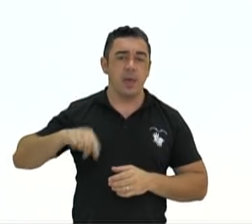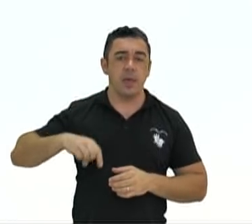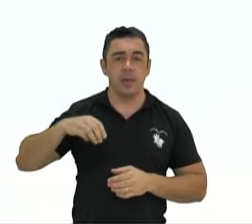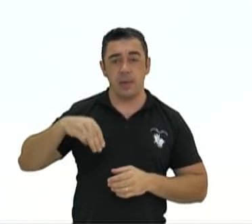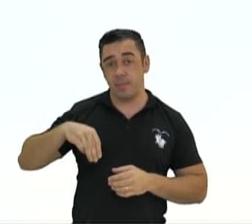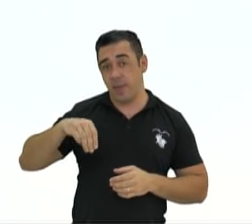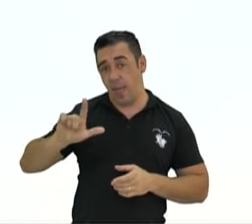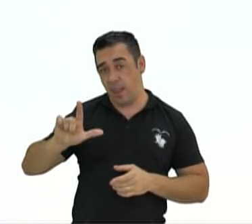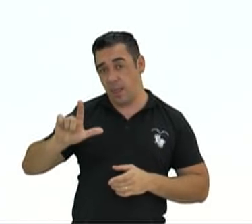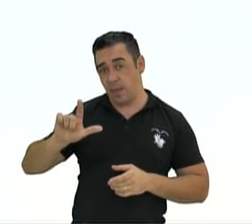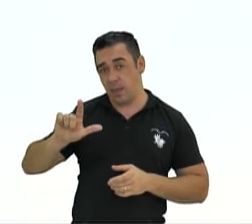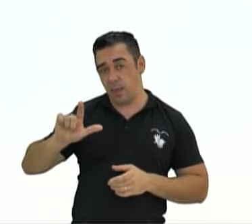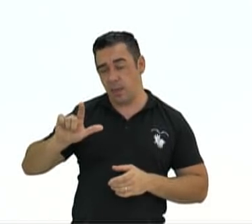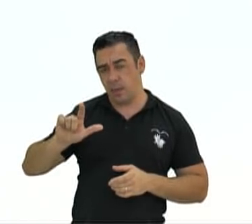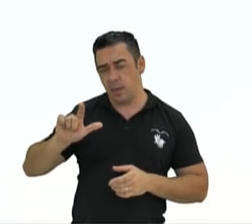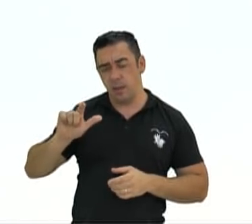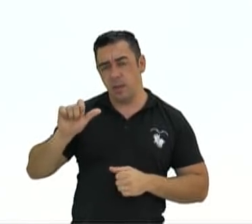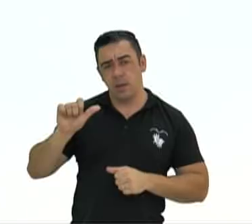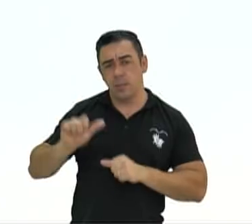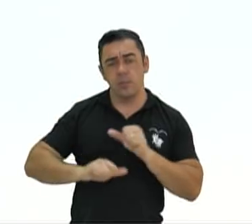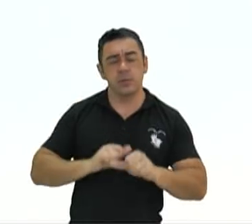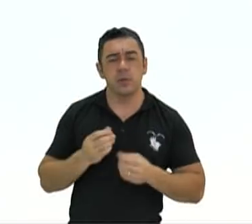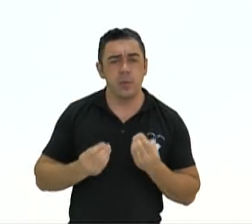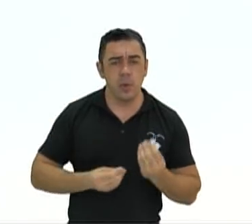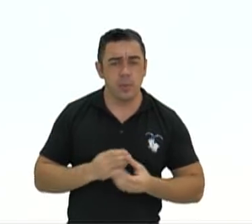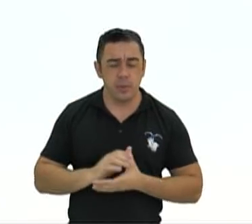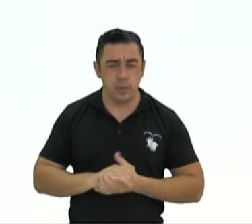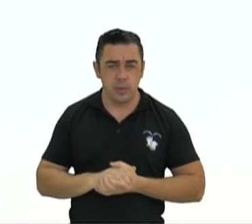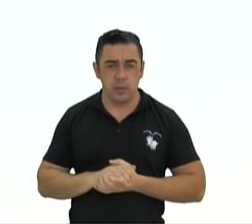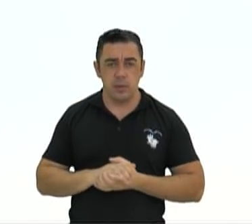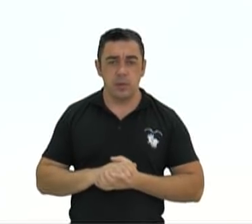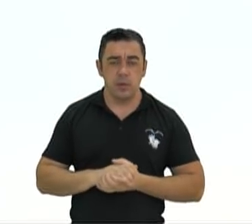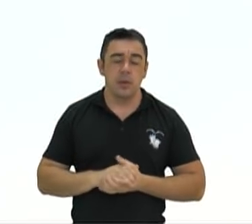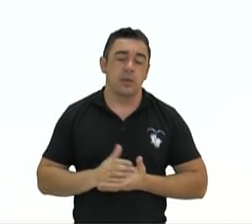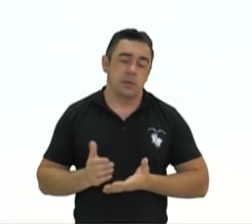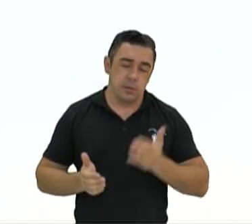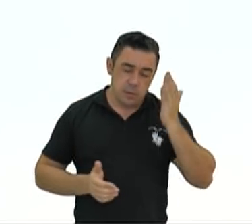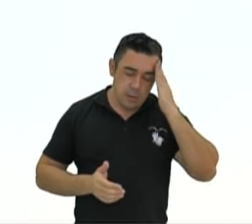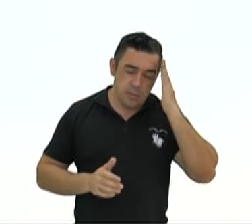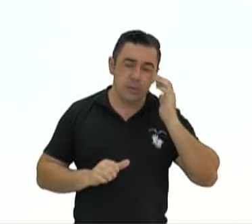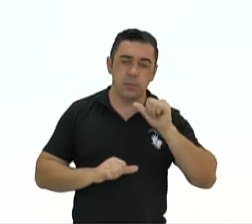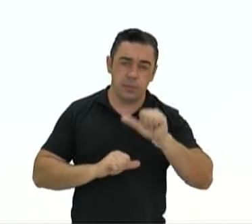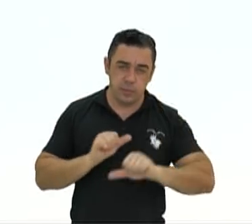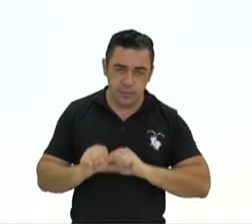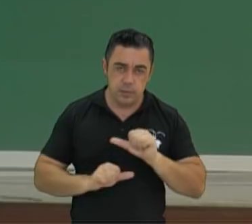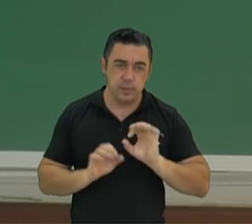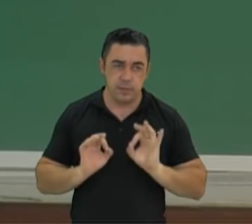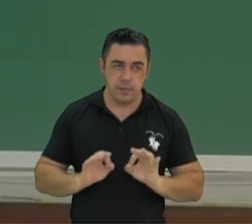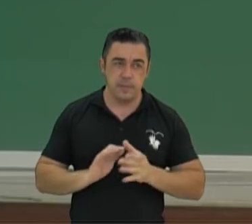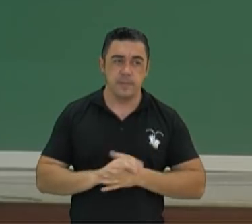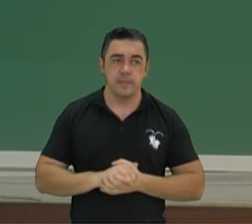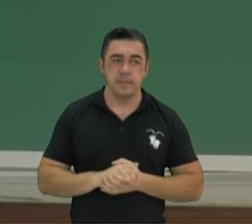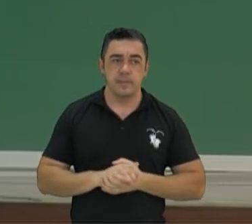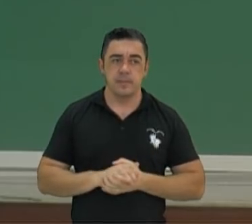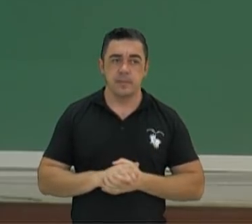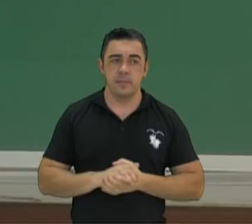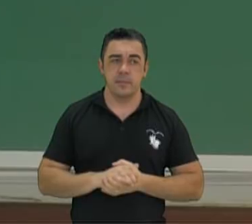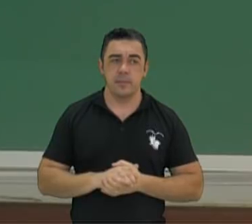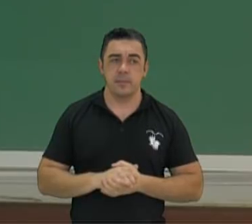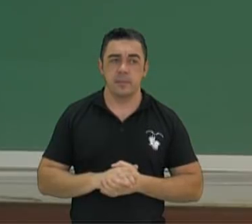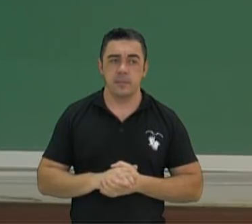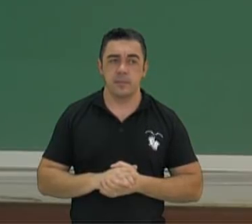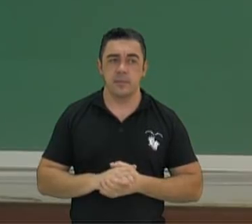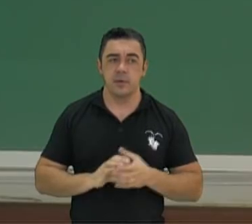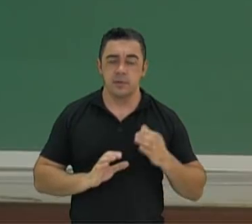é em ml. O que a gente tem que fazer? A gente tem que fazer a transformação, certo? Eu preciso